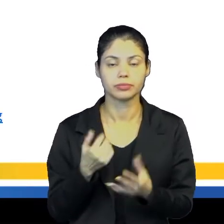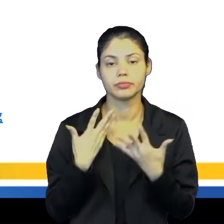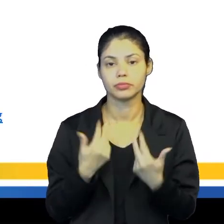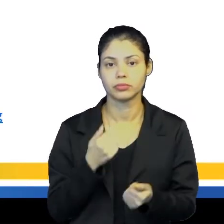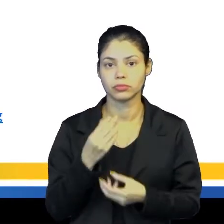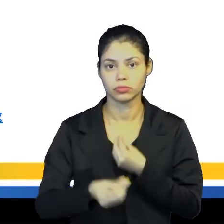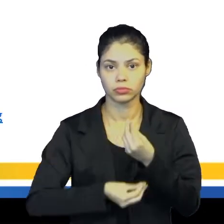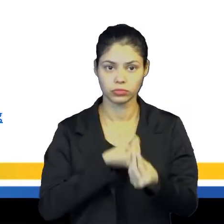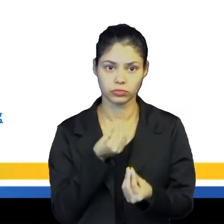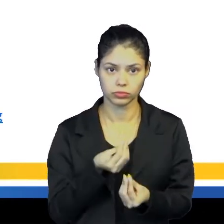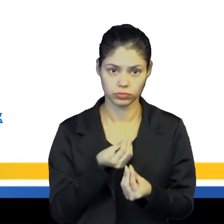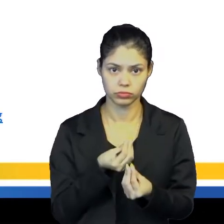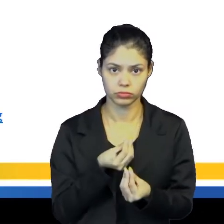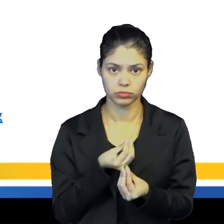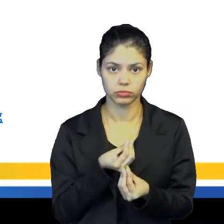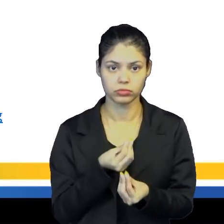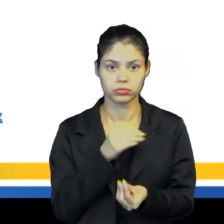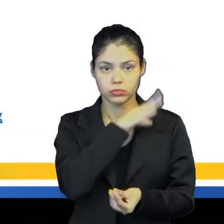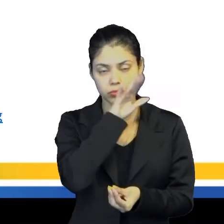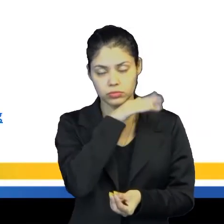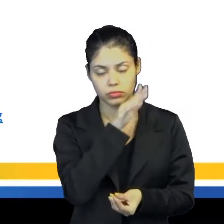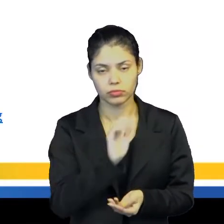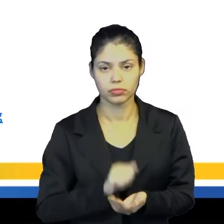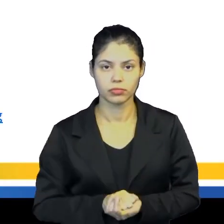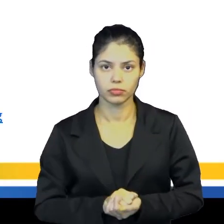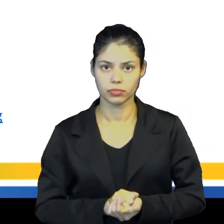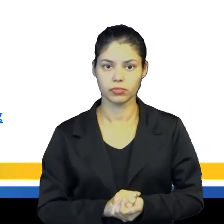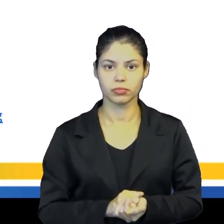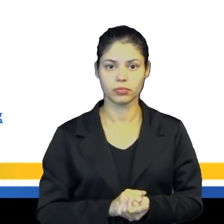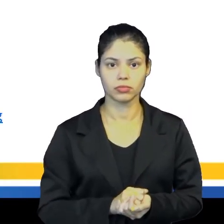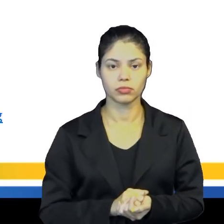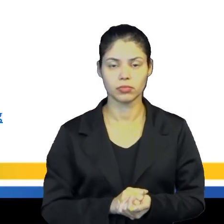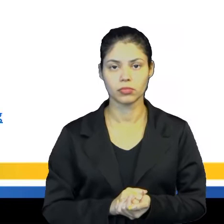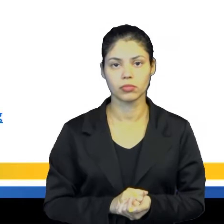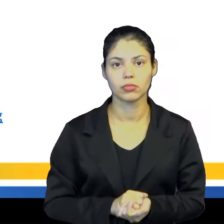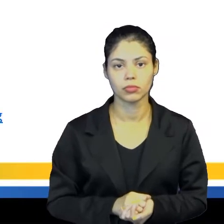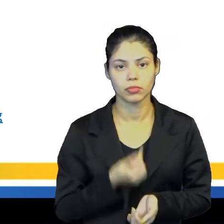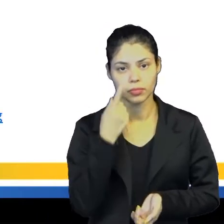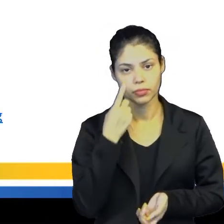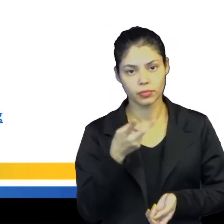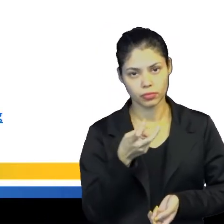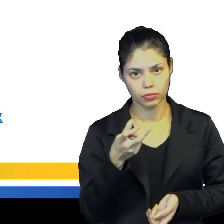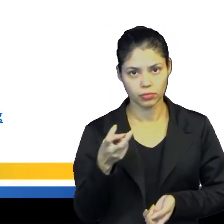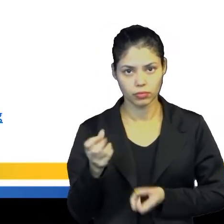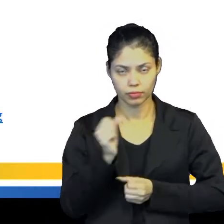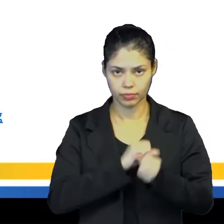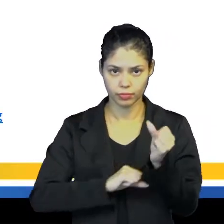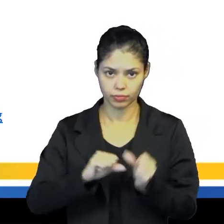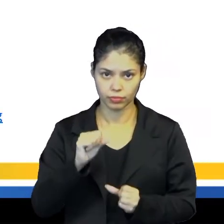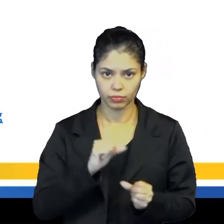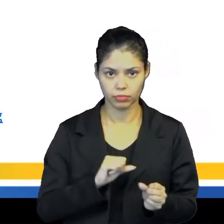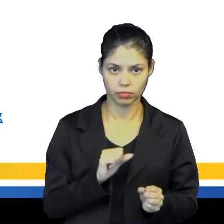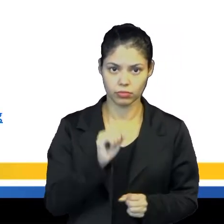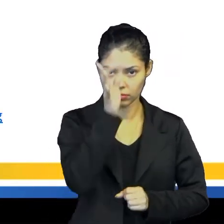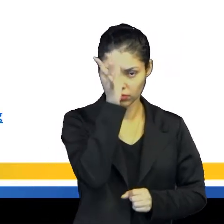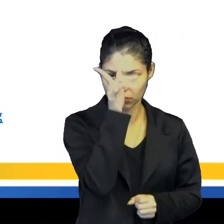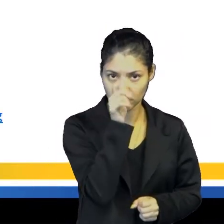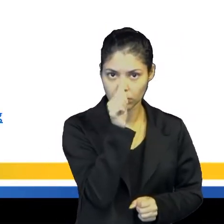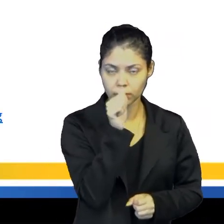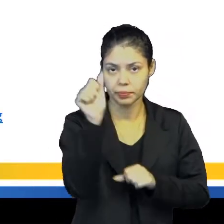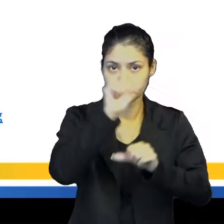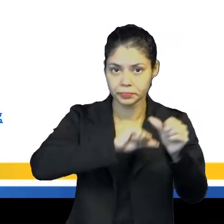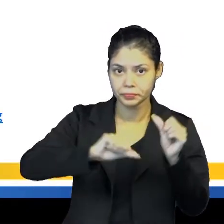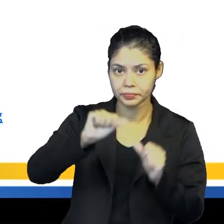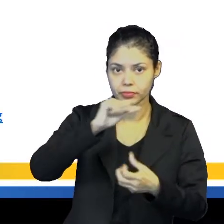adotá-la como animal de estimação. Mary Sosa, né? Então, vocês viram que eu troquei aí, ó, a palavra galinha, ela